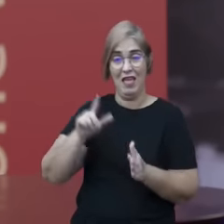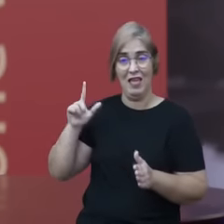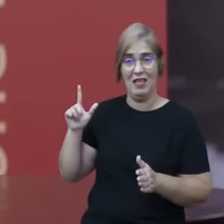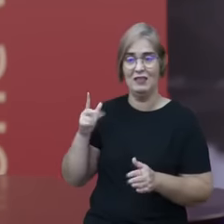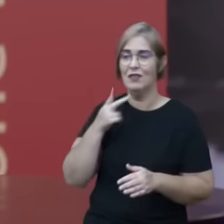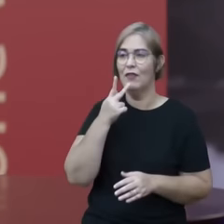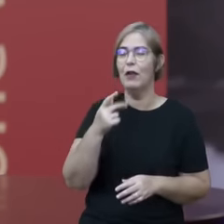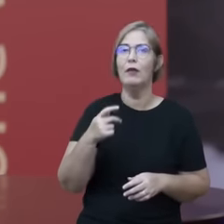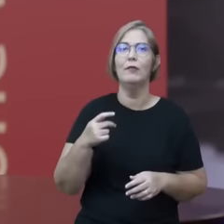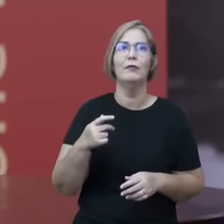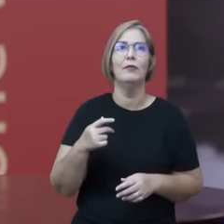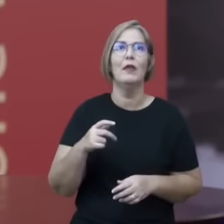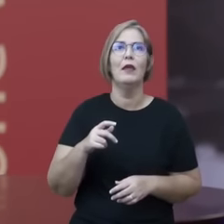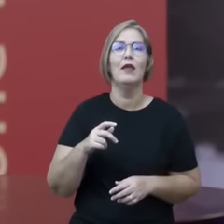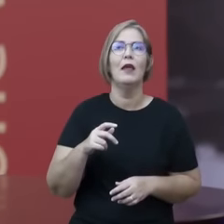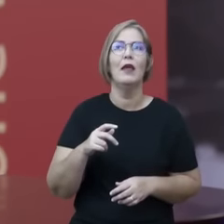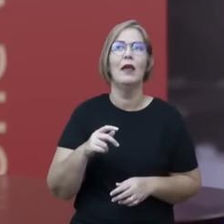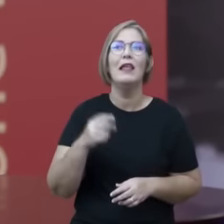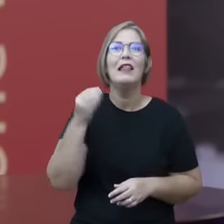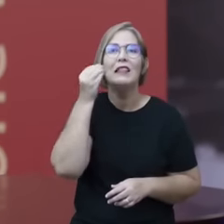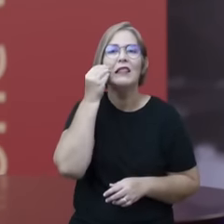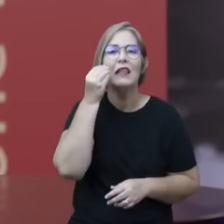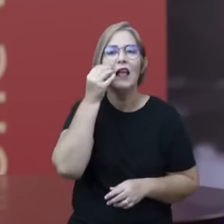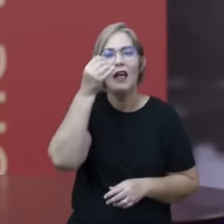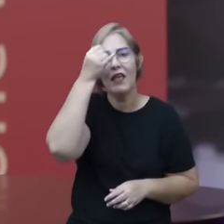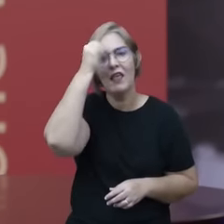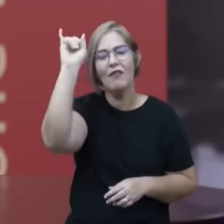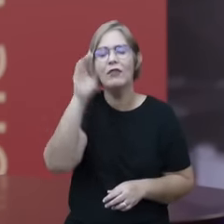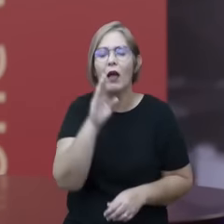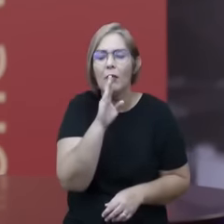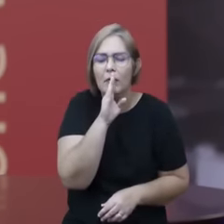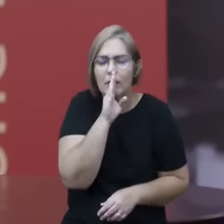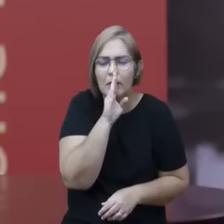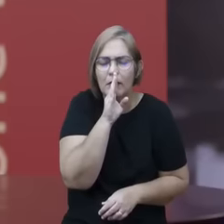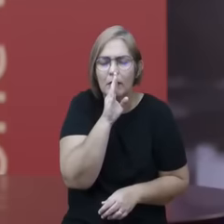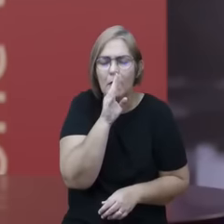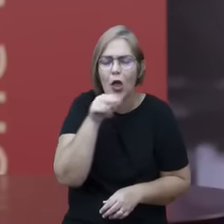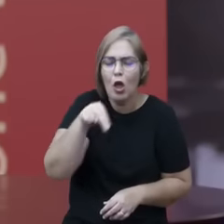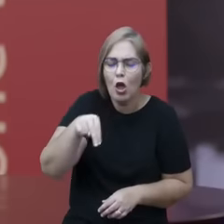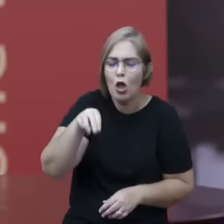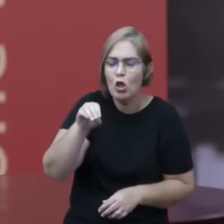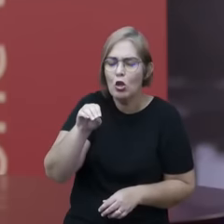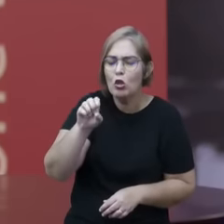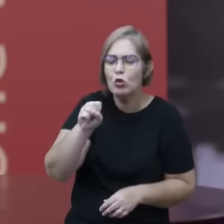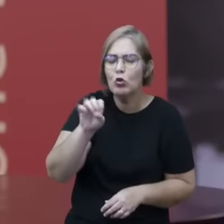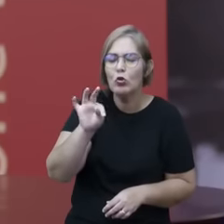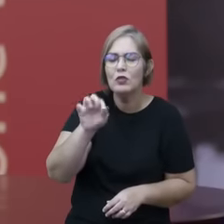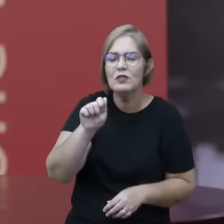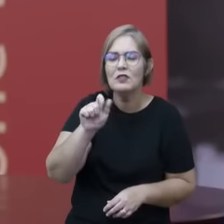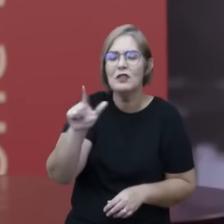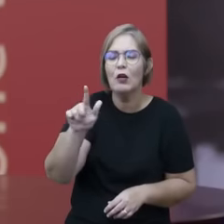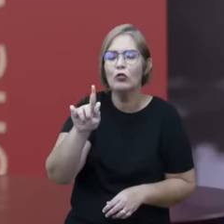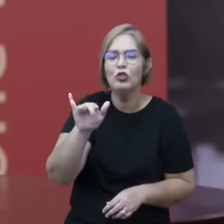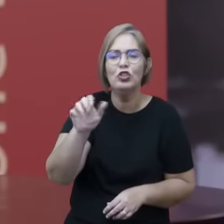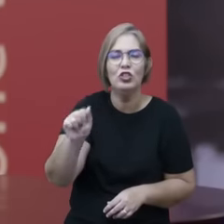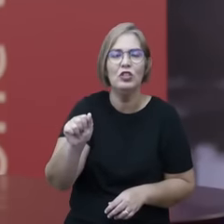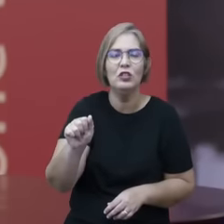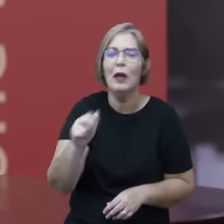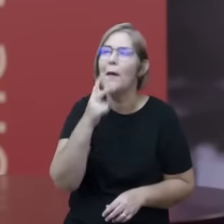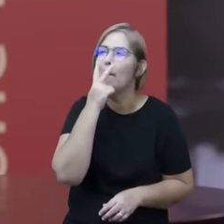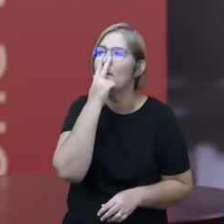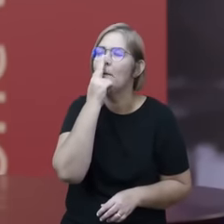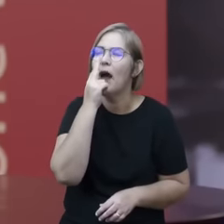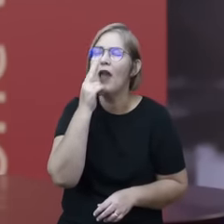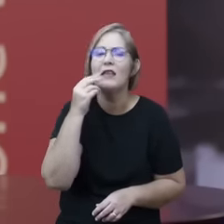nostalgia, a nostalgia do eterno. A nostalgia do Eterno. E é como se nós fizéssemos então uma espéci